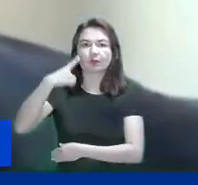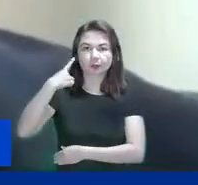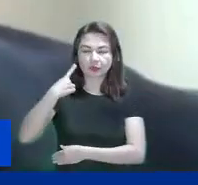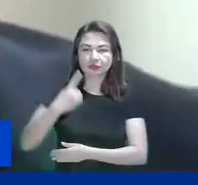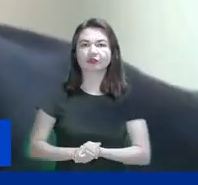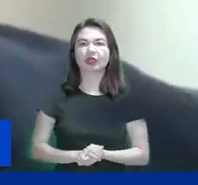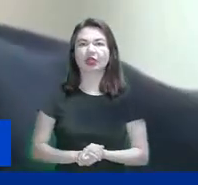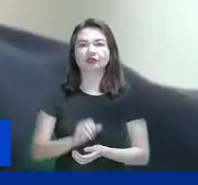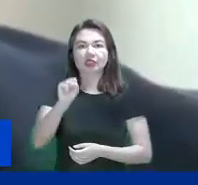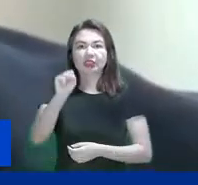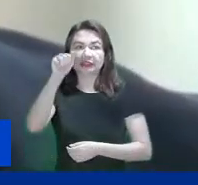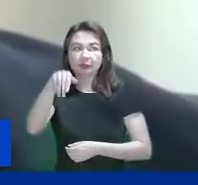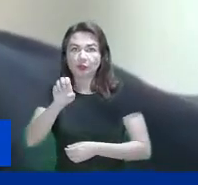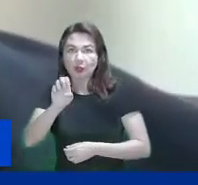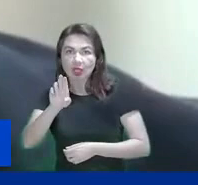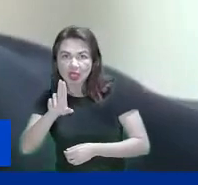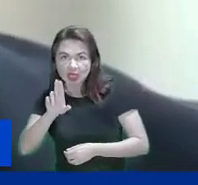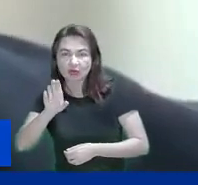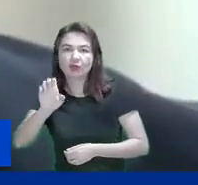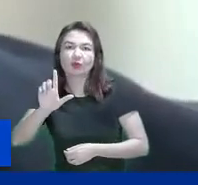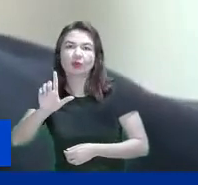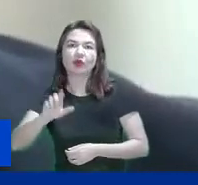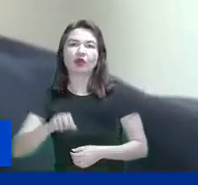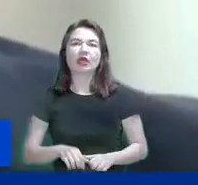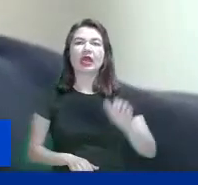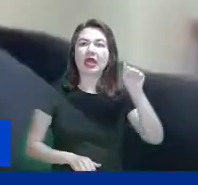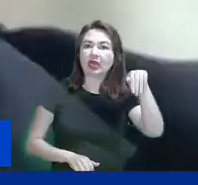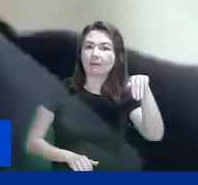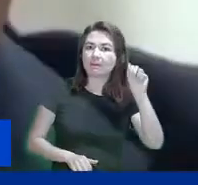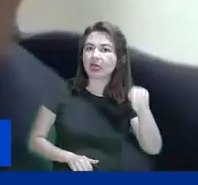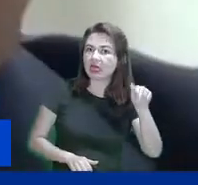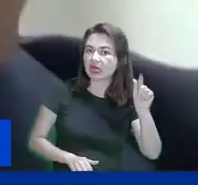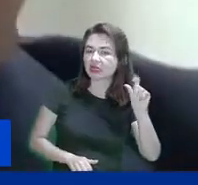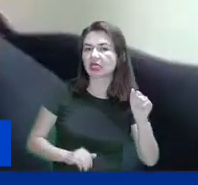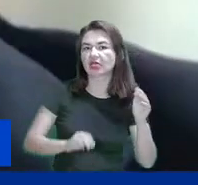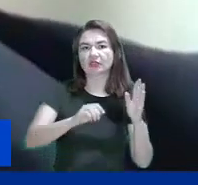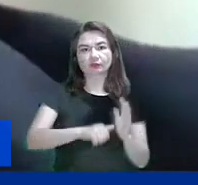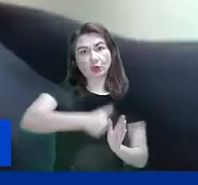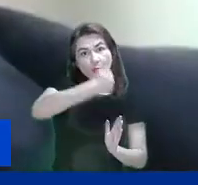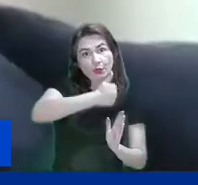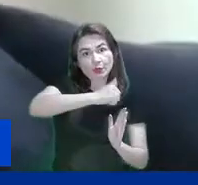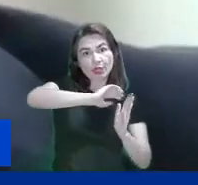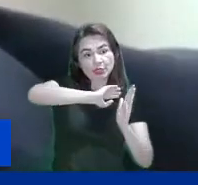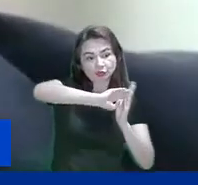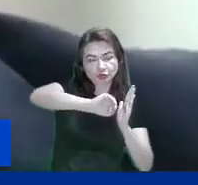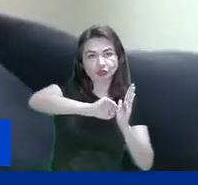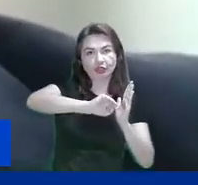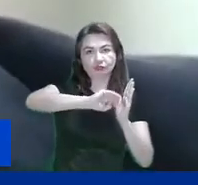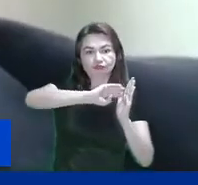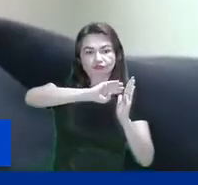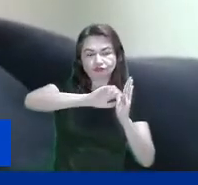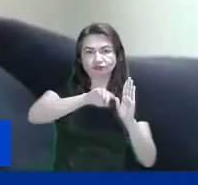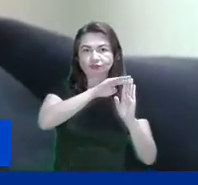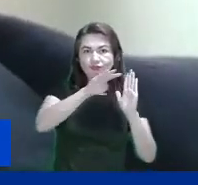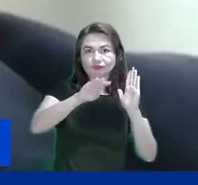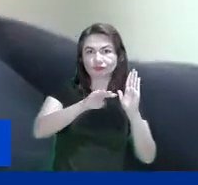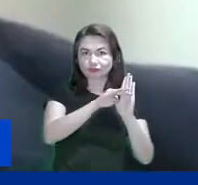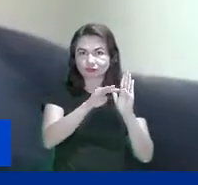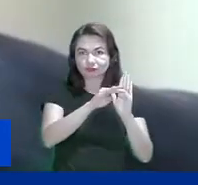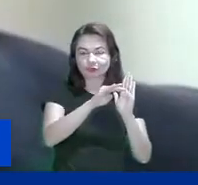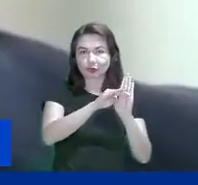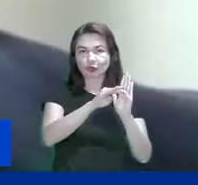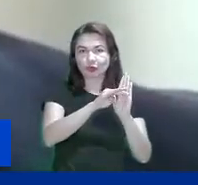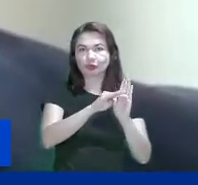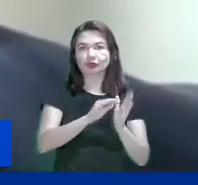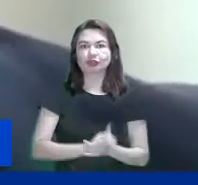Margem Amanda. ampla do plenário. Então, está retirado Foco no justificadamente de pauta desembargador o João item Lages. 1. Em prosseguimento, chama o item 2